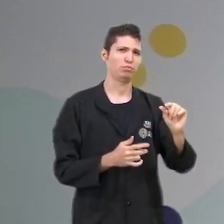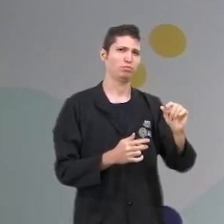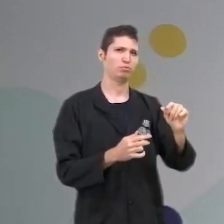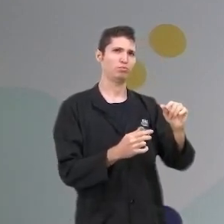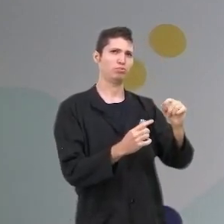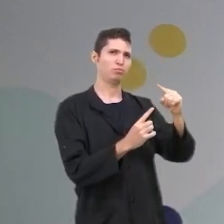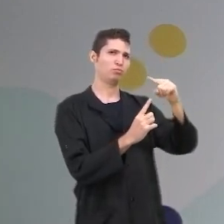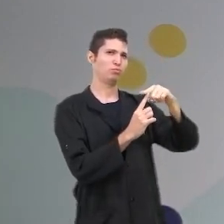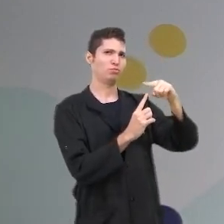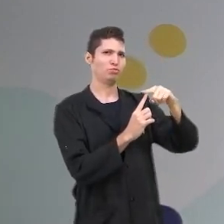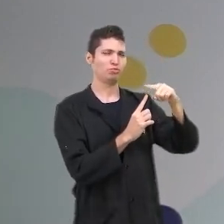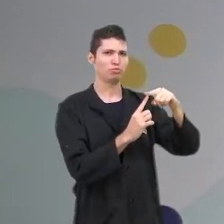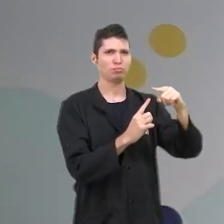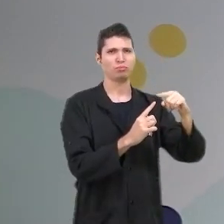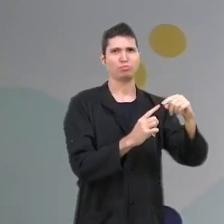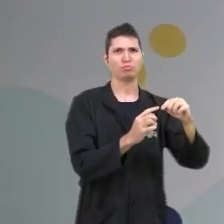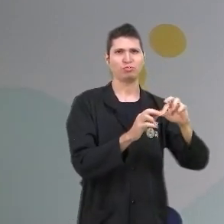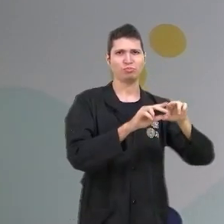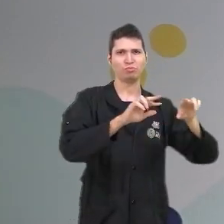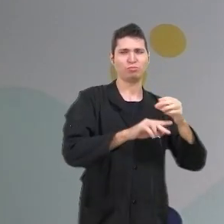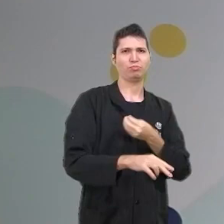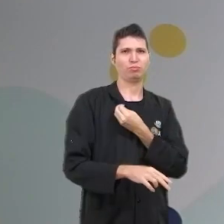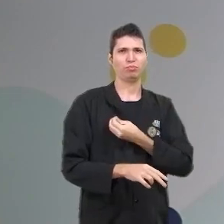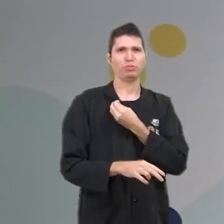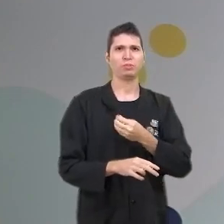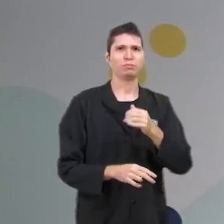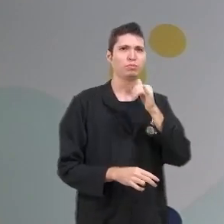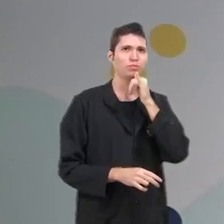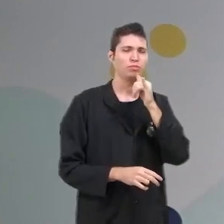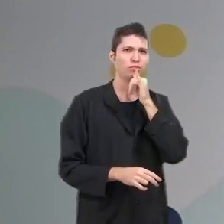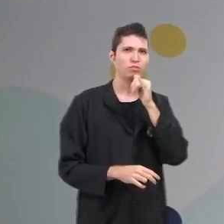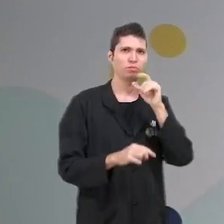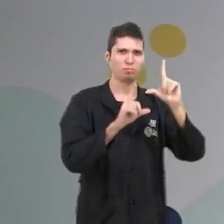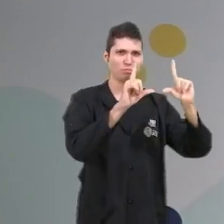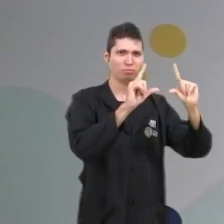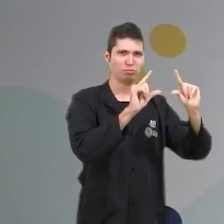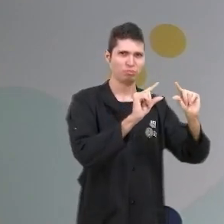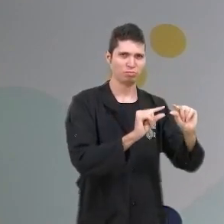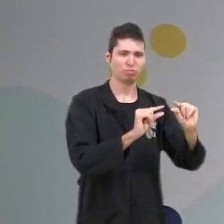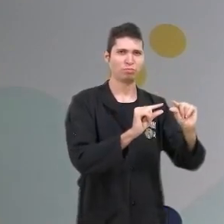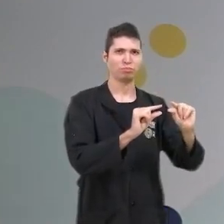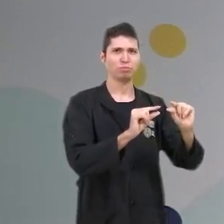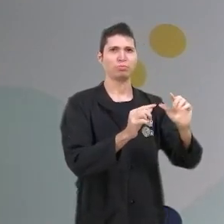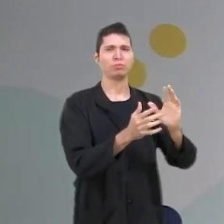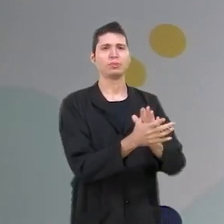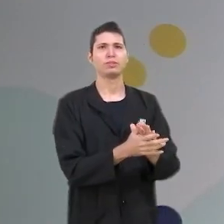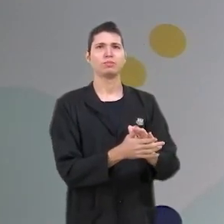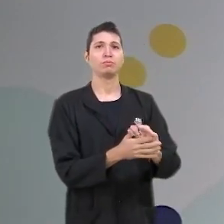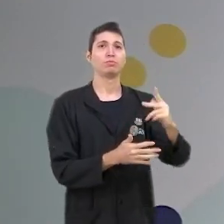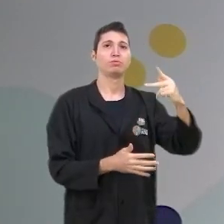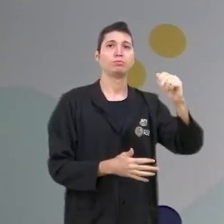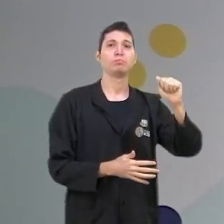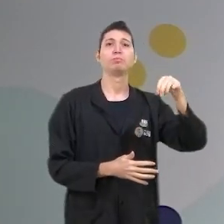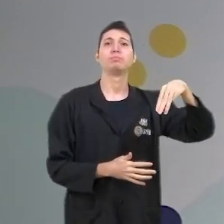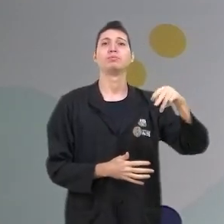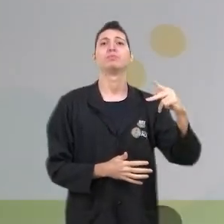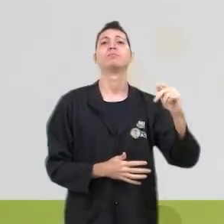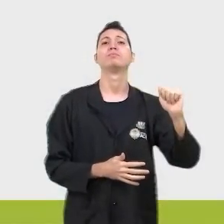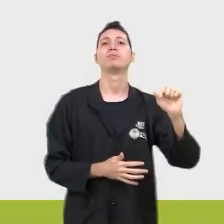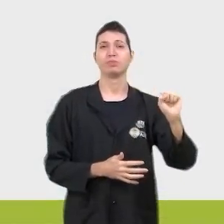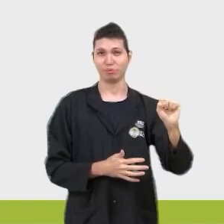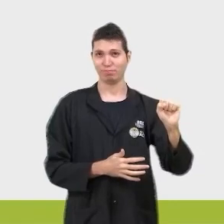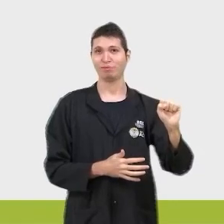os pampas gaúchos. Eles têm uma menor diversidade de vida, mas também há diversidade de vida lá.